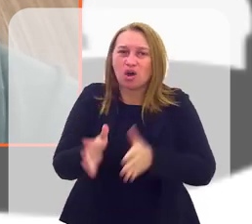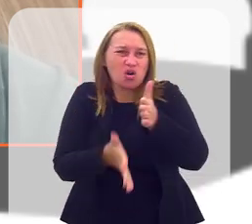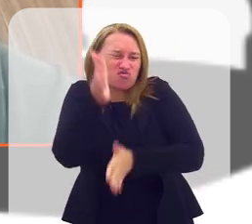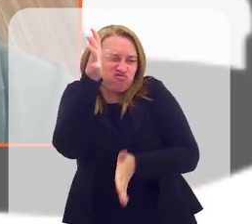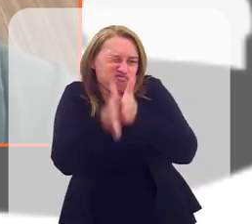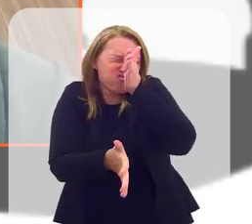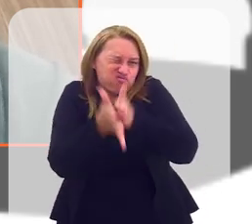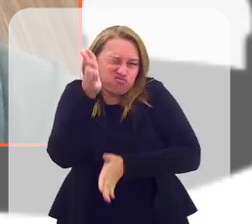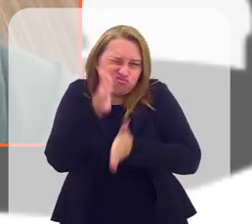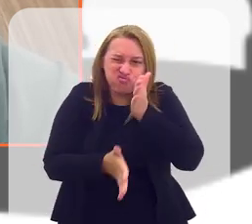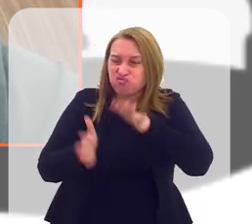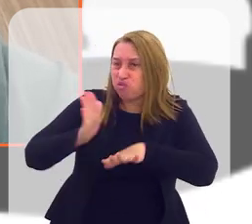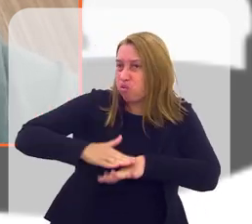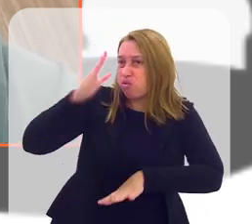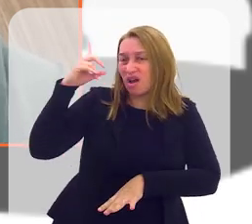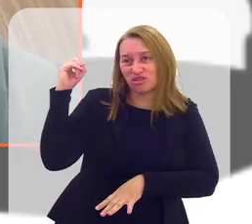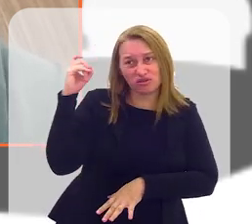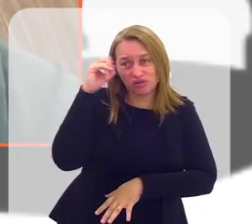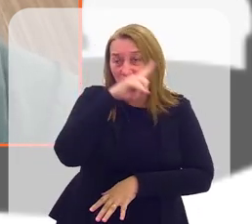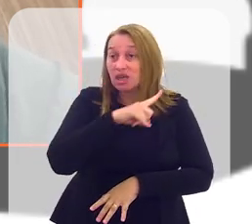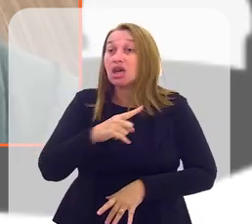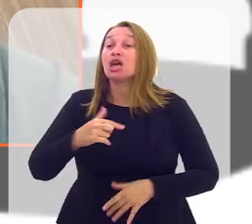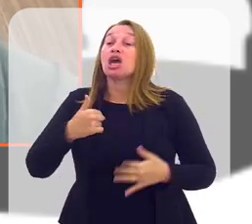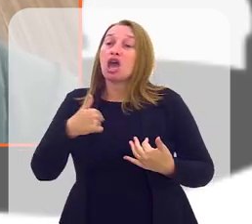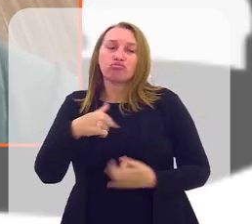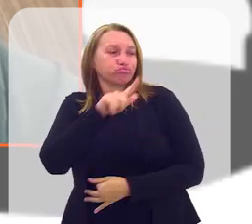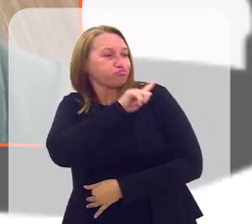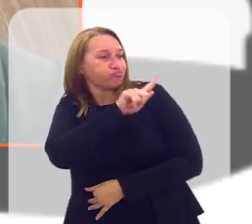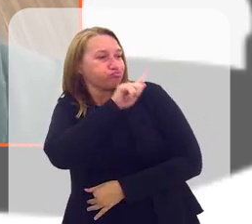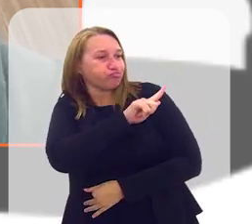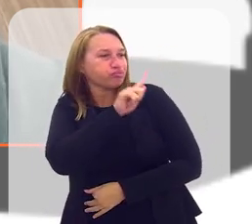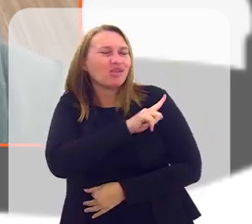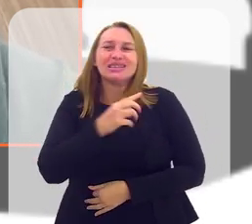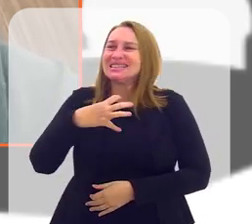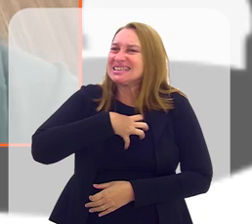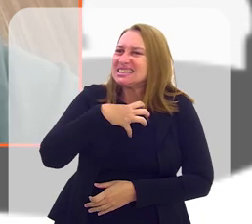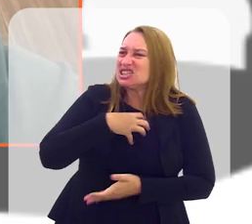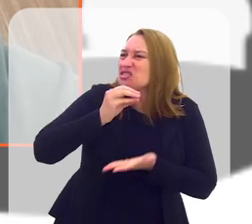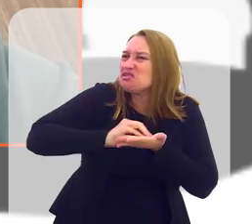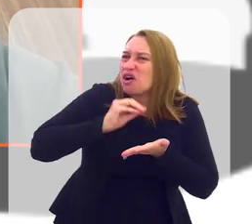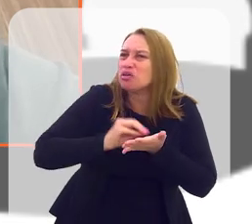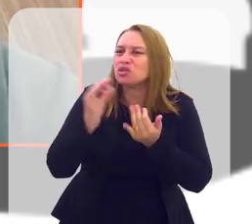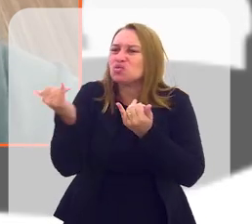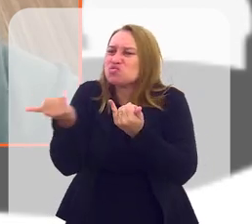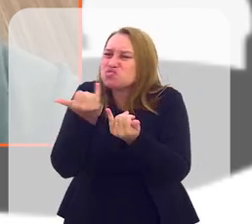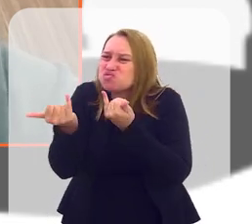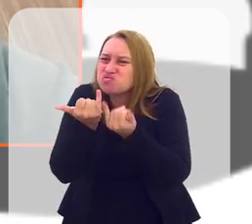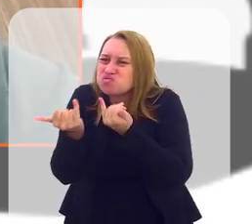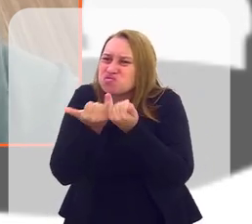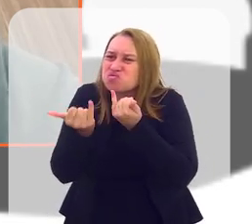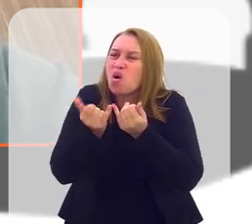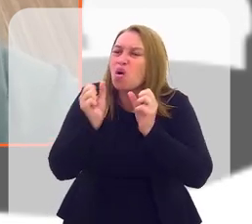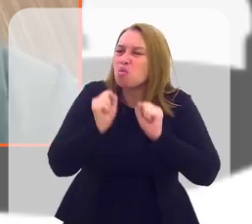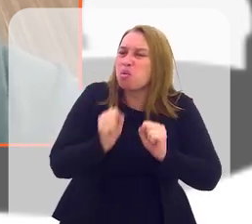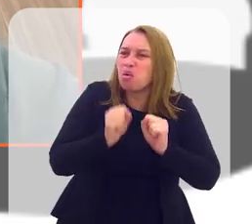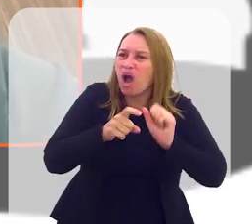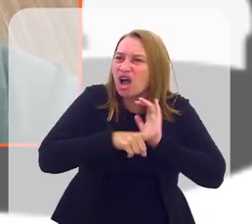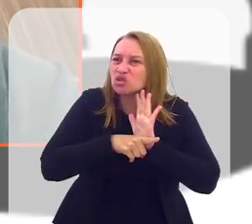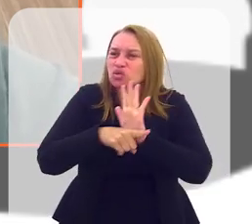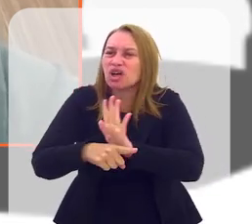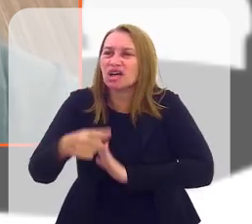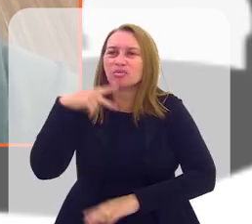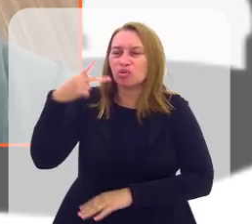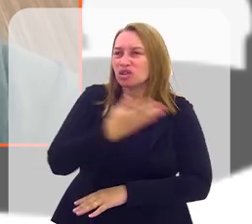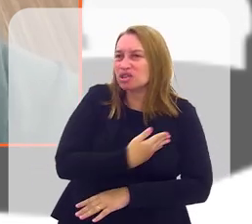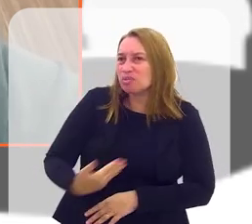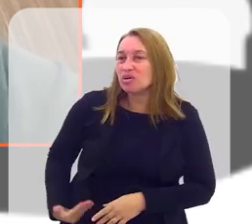muito mais complexa. E como gestor público, eu sentia muita falta de dados que pudessem tornar essa política